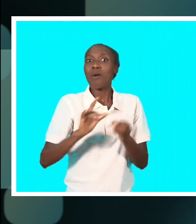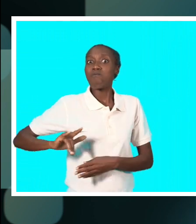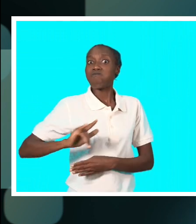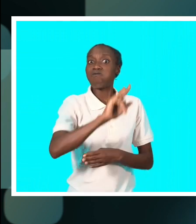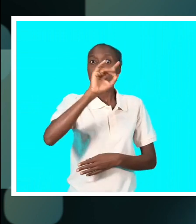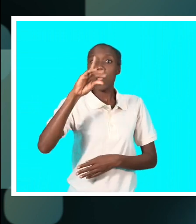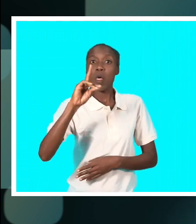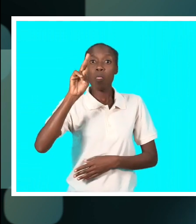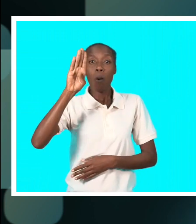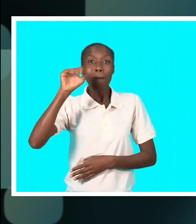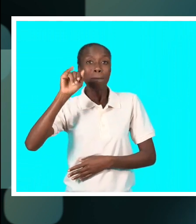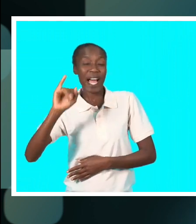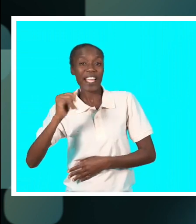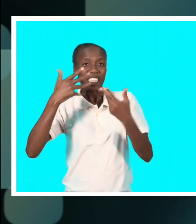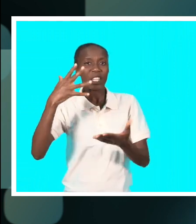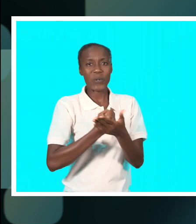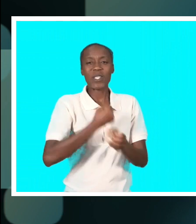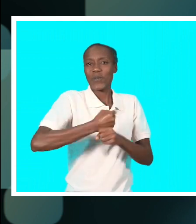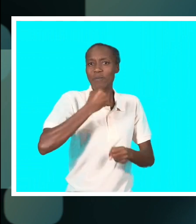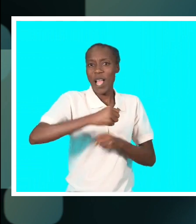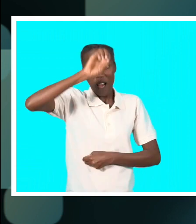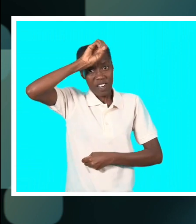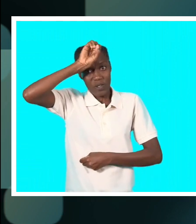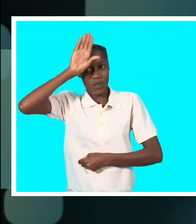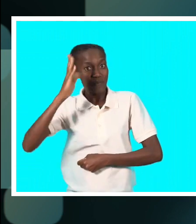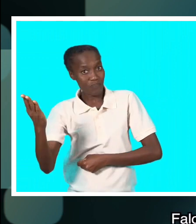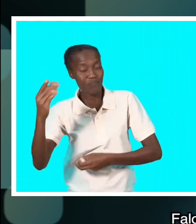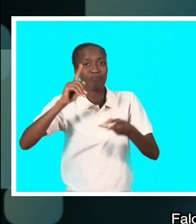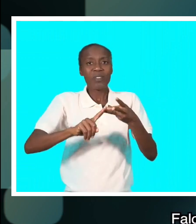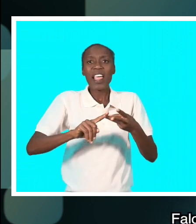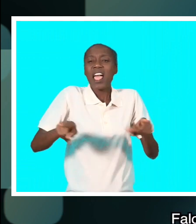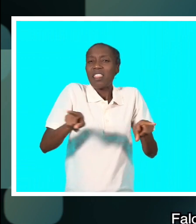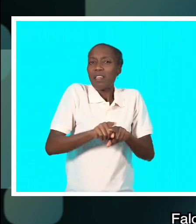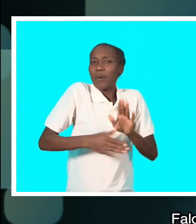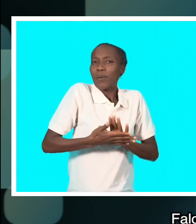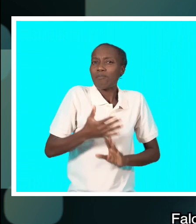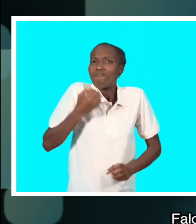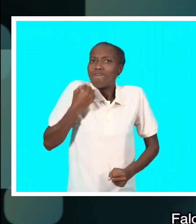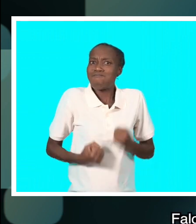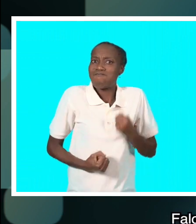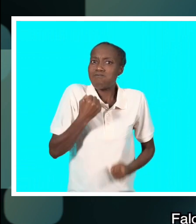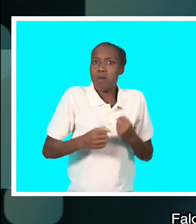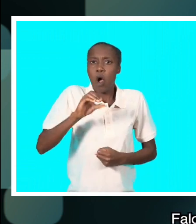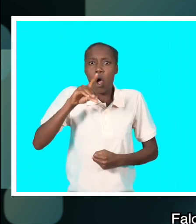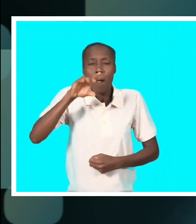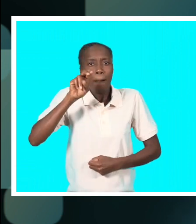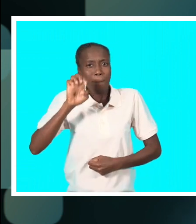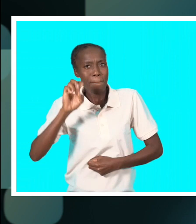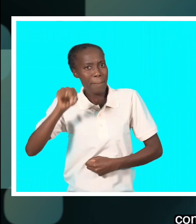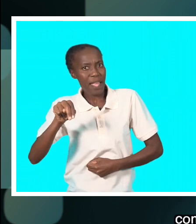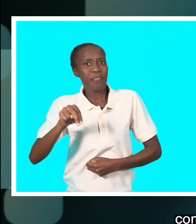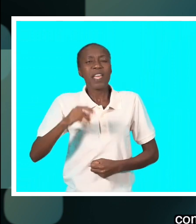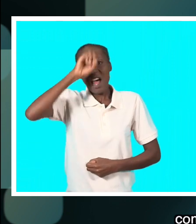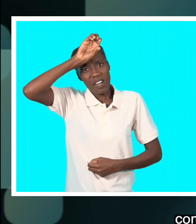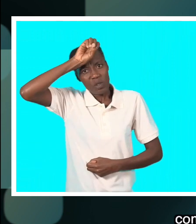Dubai, a Doha, e conseguiu também trabalhar na África do Sul. A falar do atletismo também esteve no Open na África do Sul, como